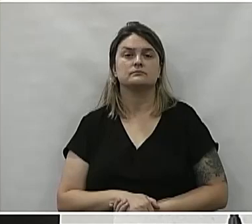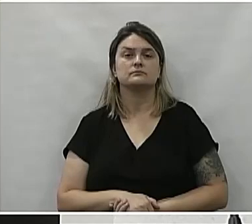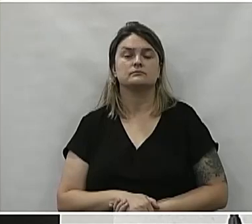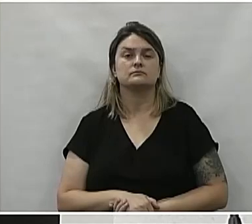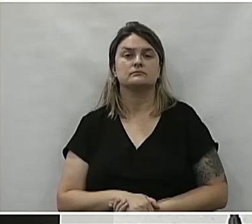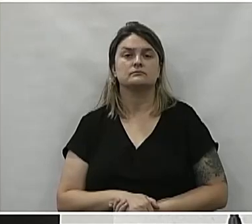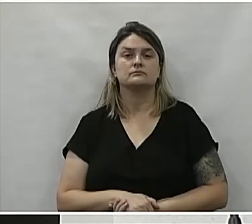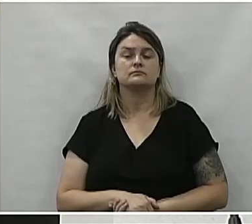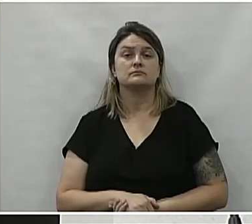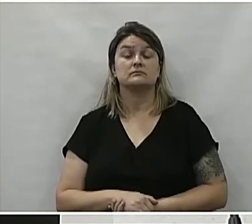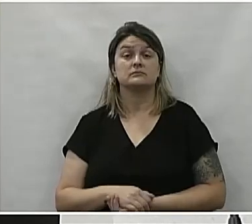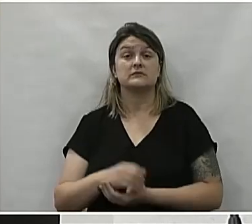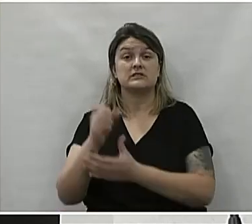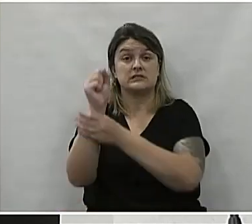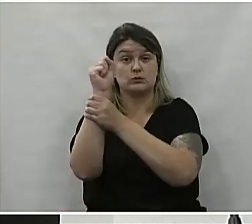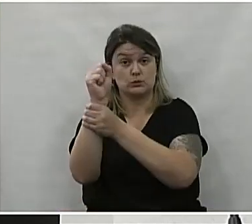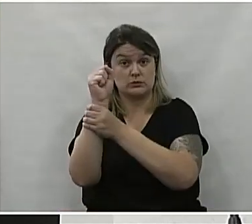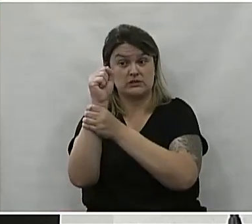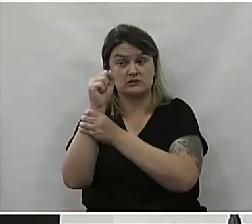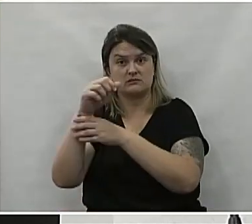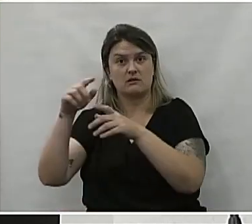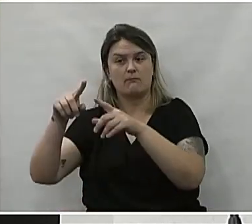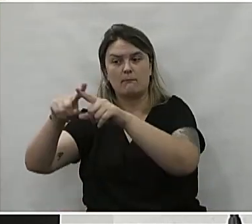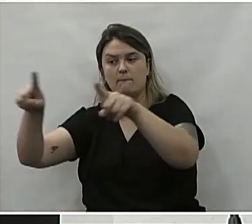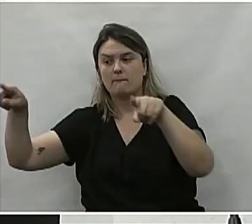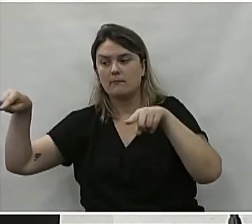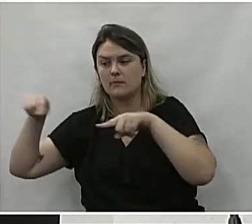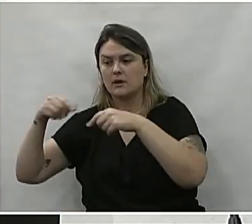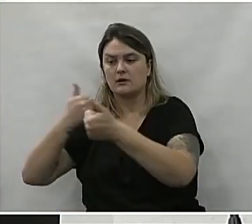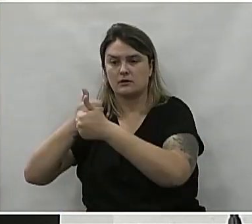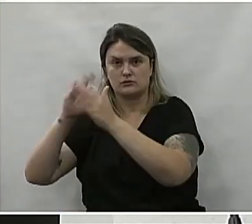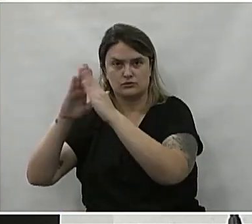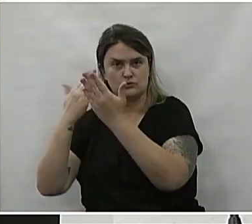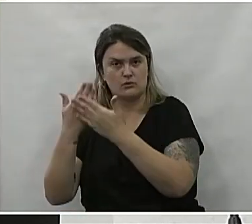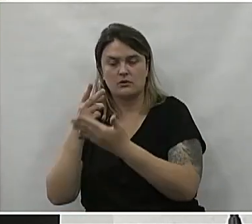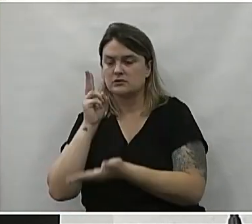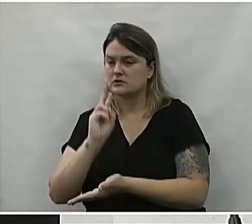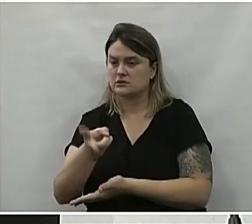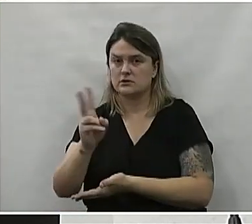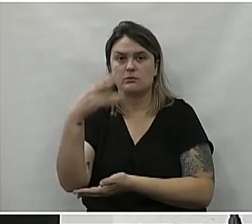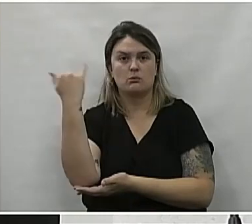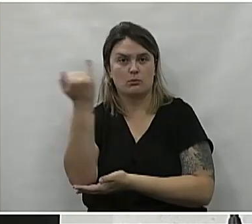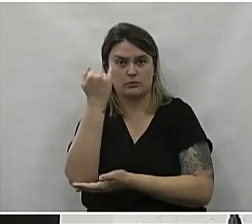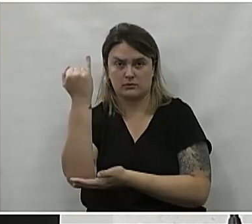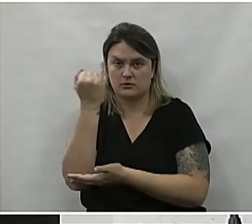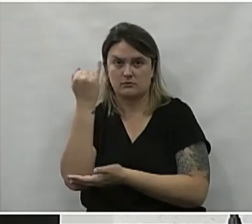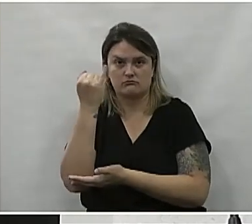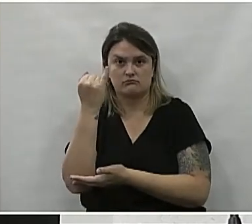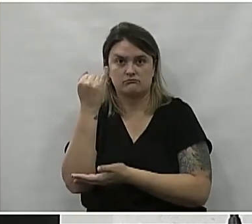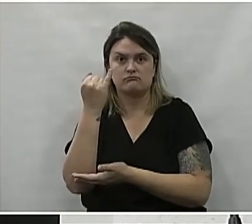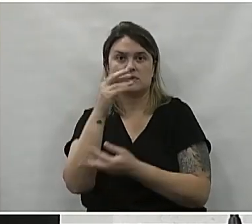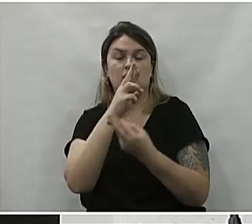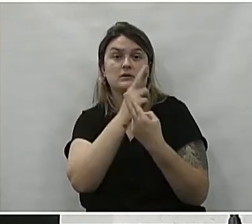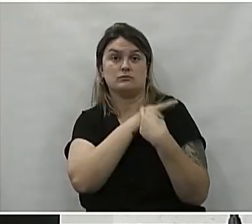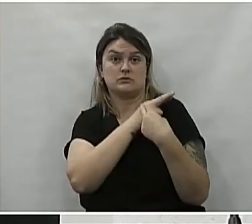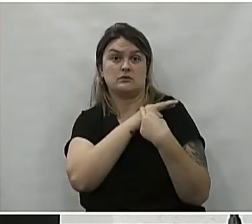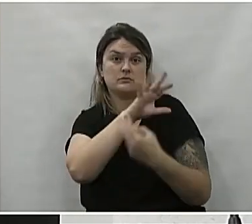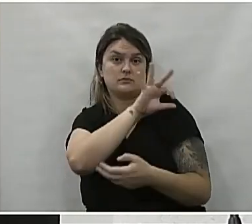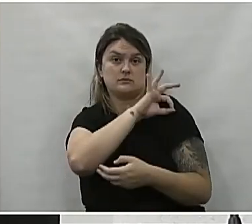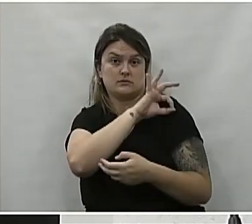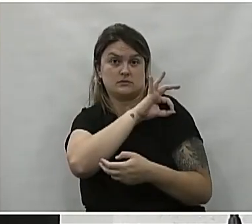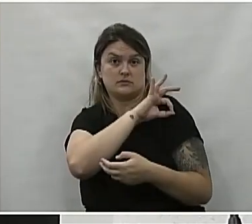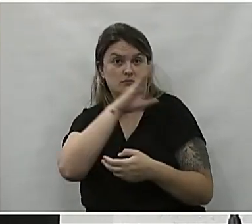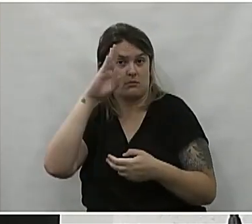Então A segurança No perímetro escolar De seus alunos Sempre foi uma importante Vertente Seguida pela Polícia militar